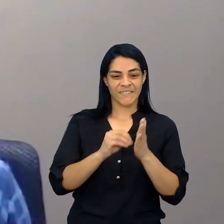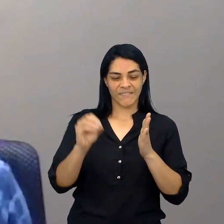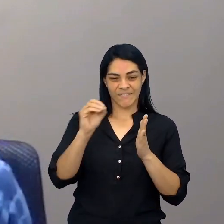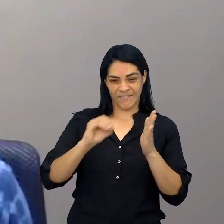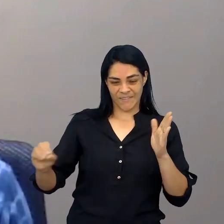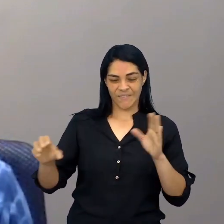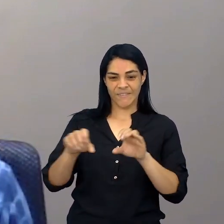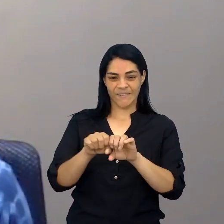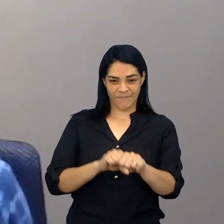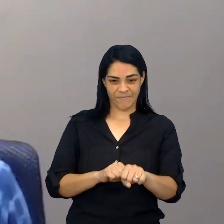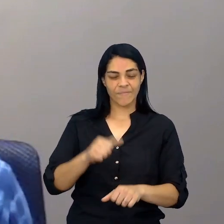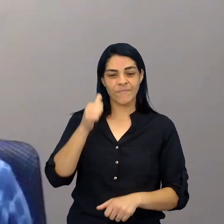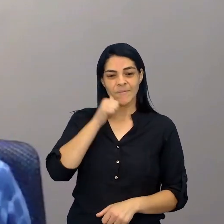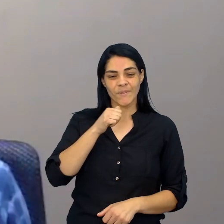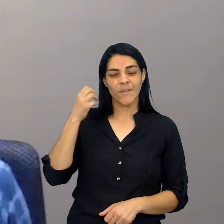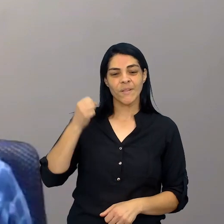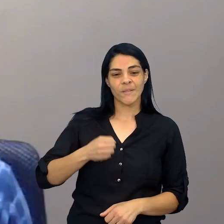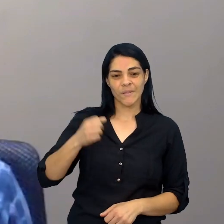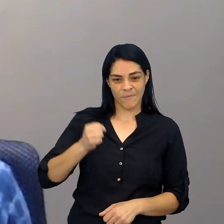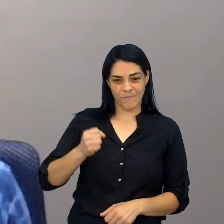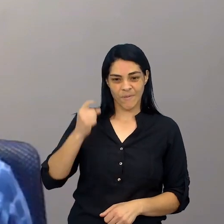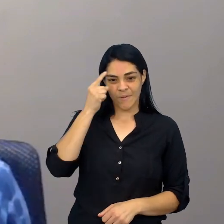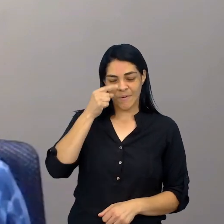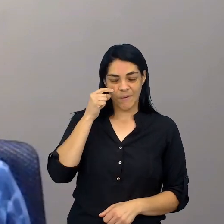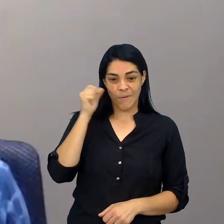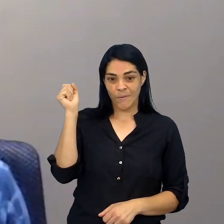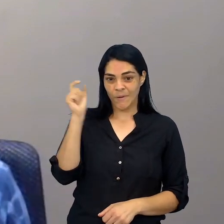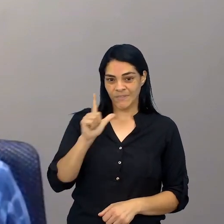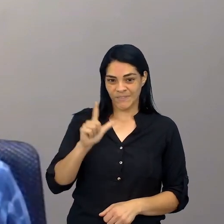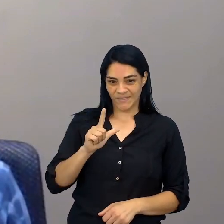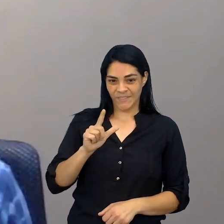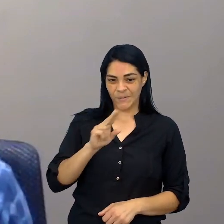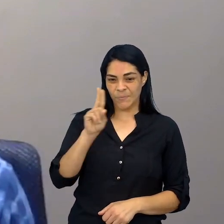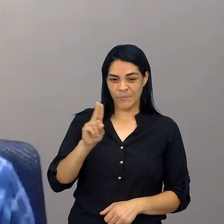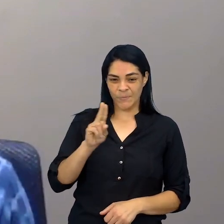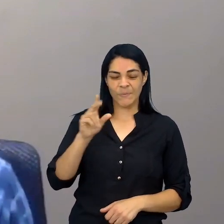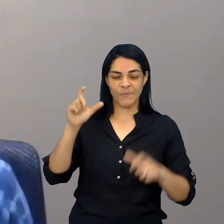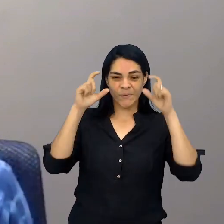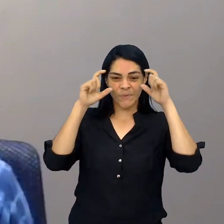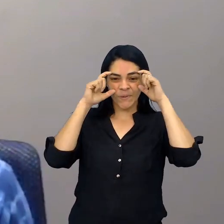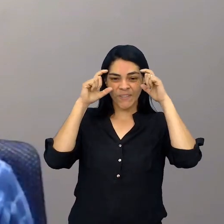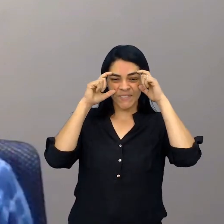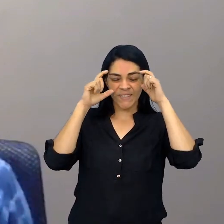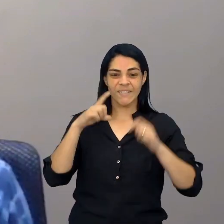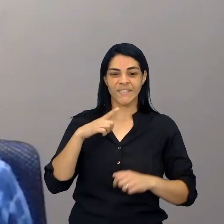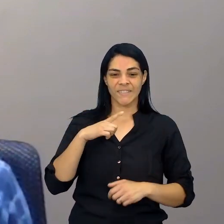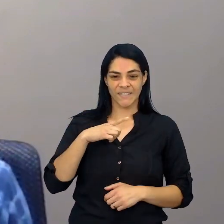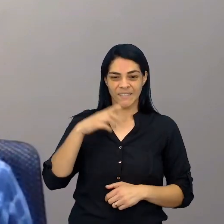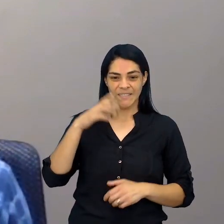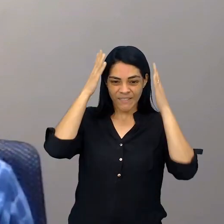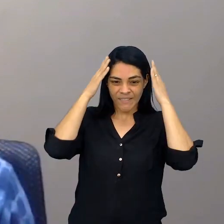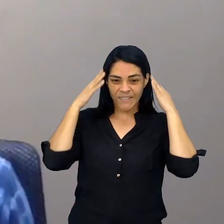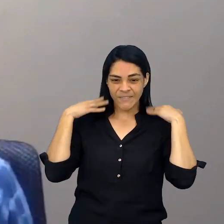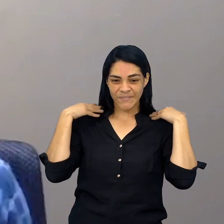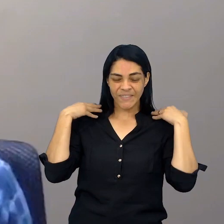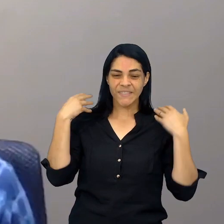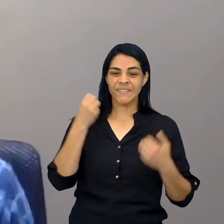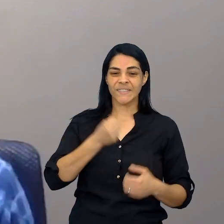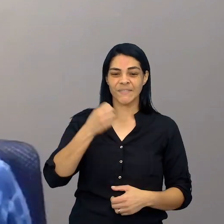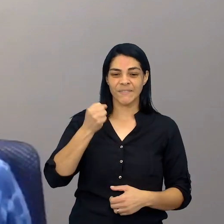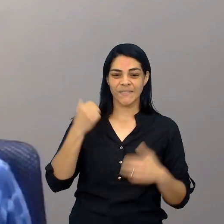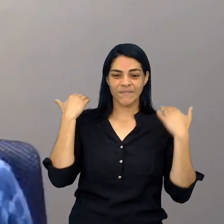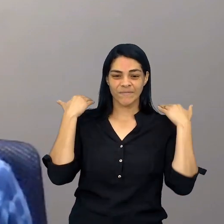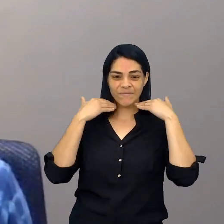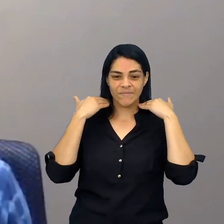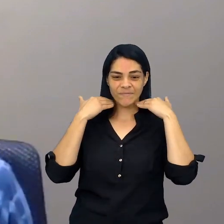uma mulher branca, tenho olhos azuis, uso óculos, tenho cabelos grisalhos na